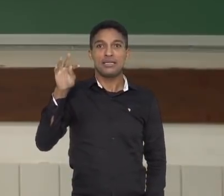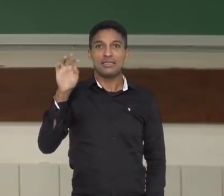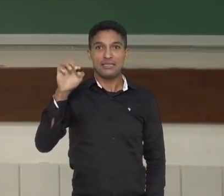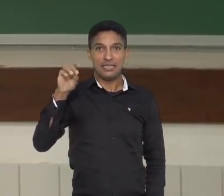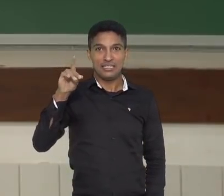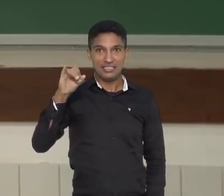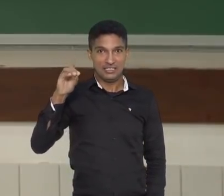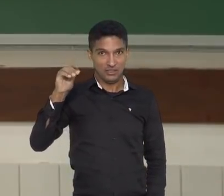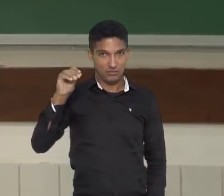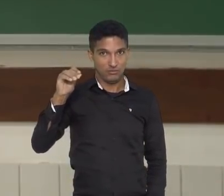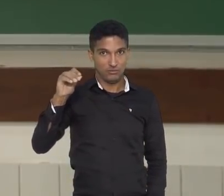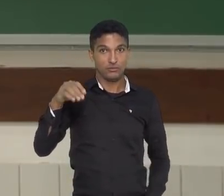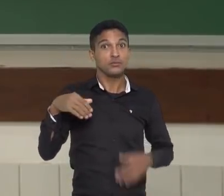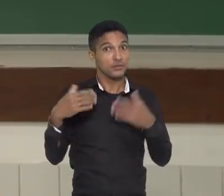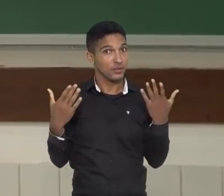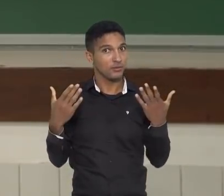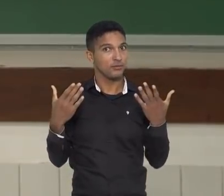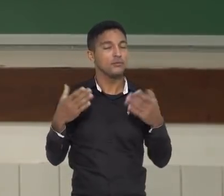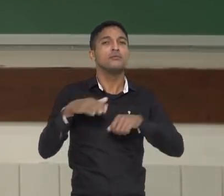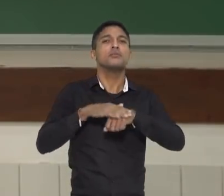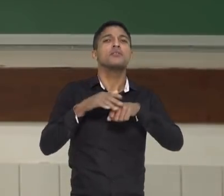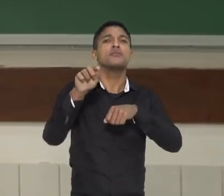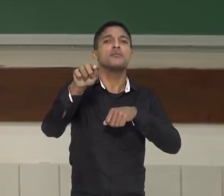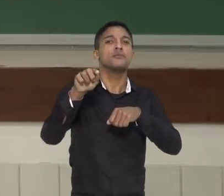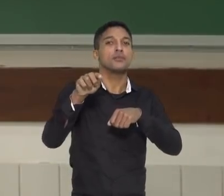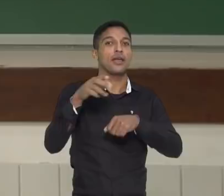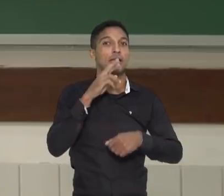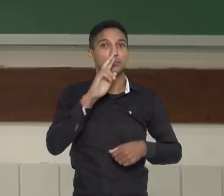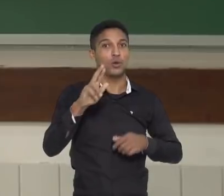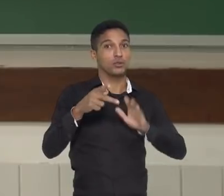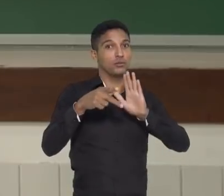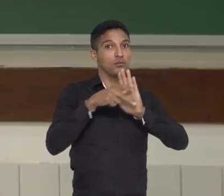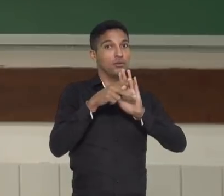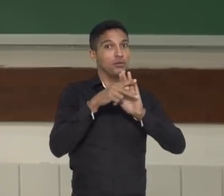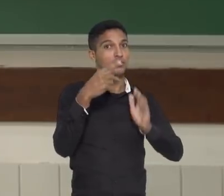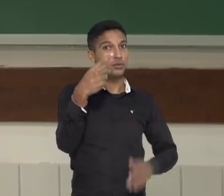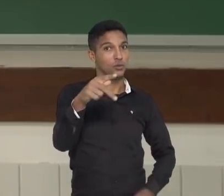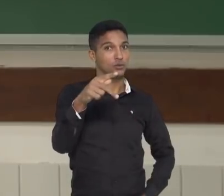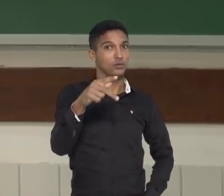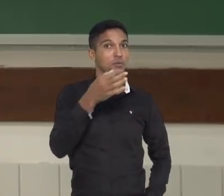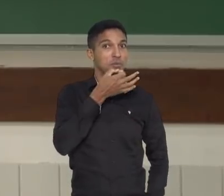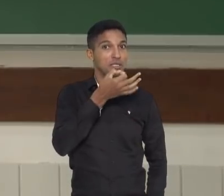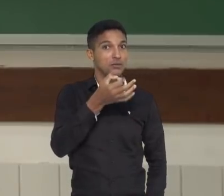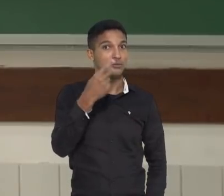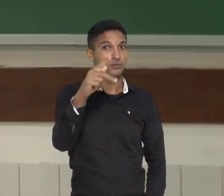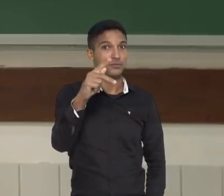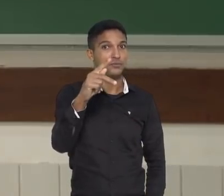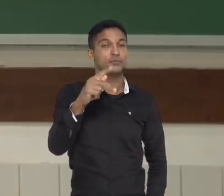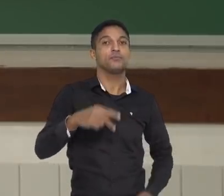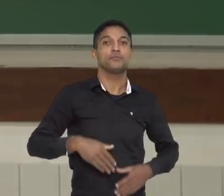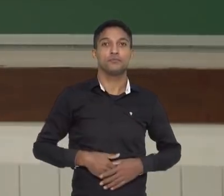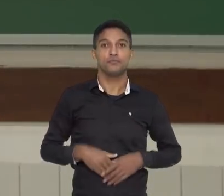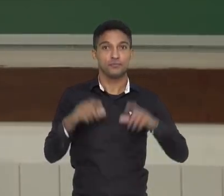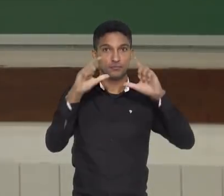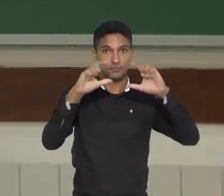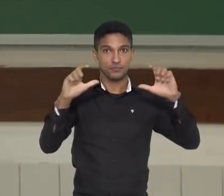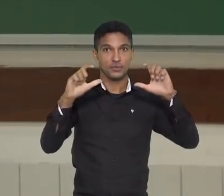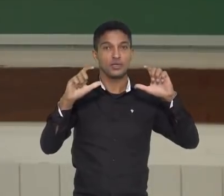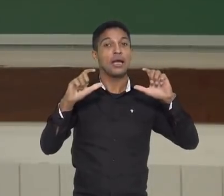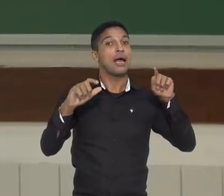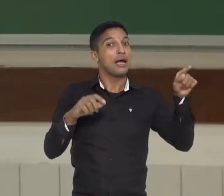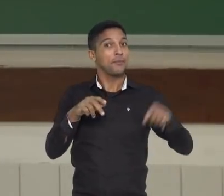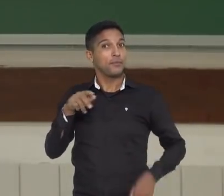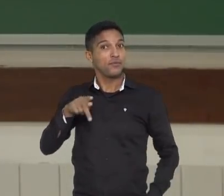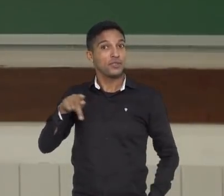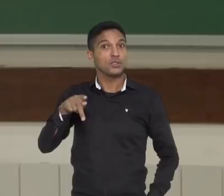resposta pessoal sua. O que significa a linguagem ser fonte de mal-entendidos? O que eu tenho aqui é uma sugestão